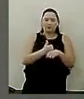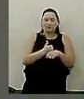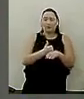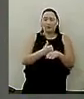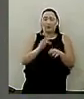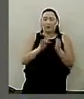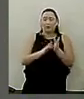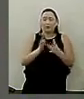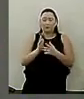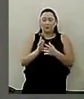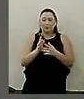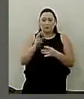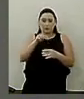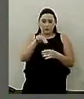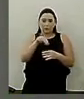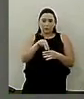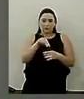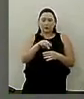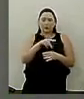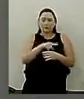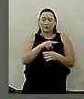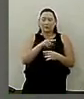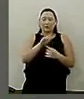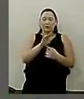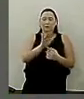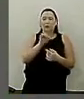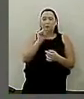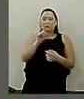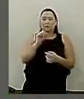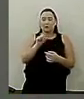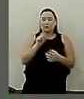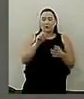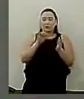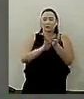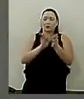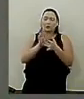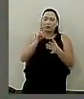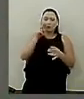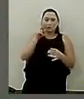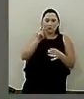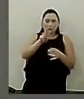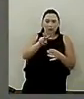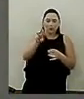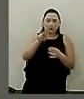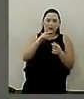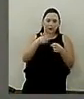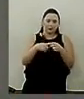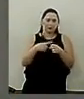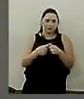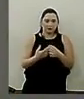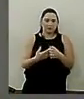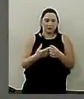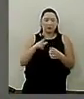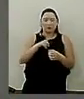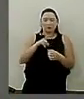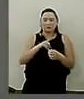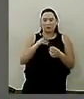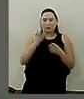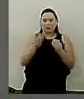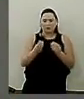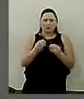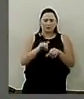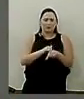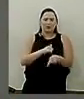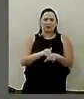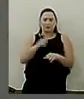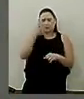E Jesus, na novela lá, dá a entender que ele está olhando ali e vendo quantas vezes ele